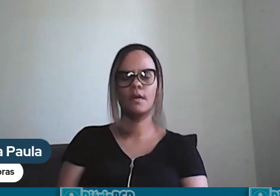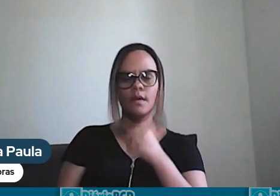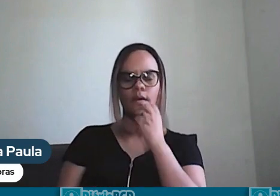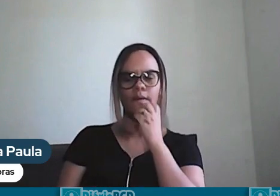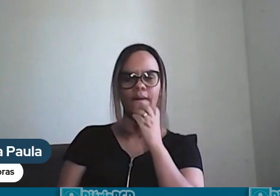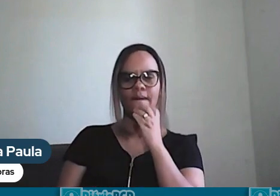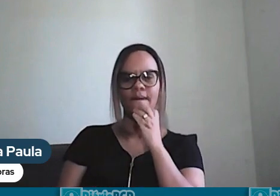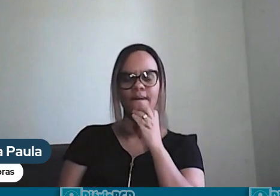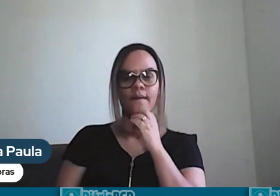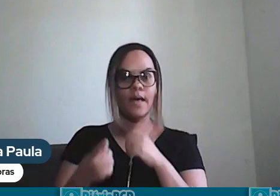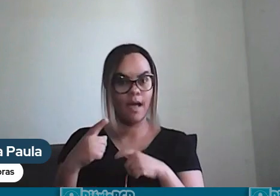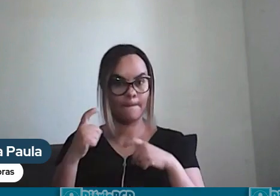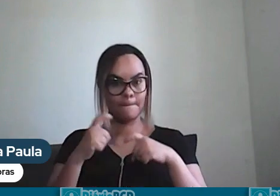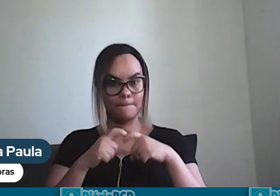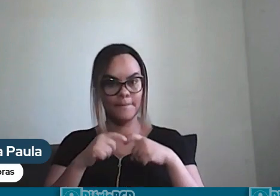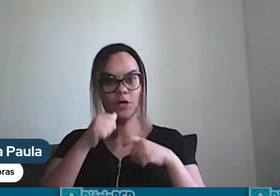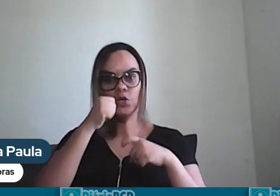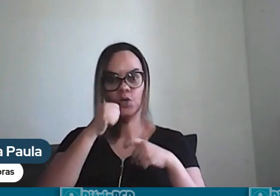a situação